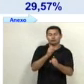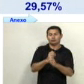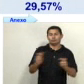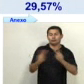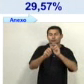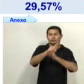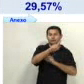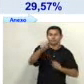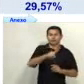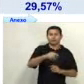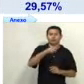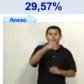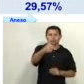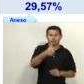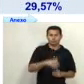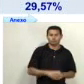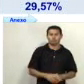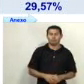valor de z1.